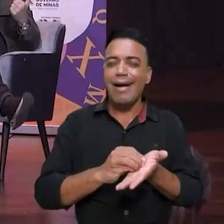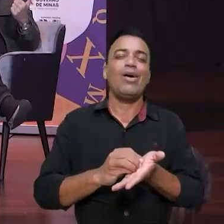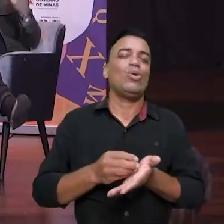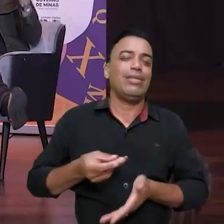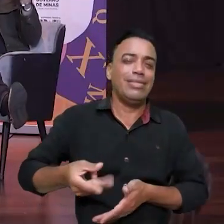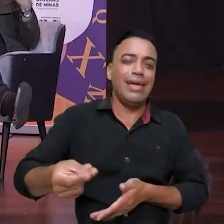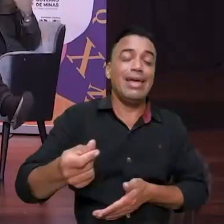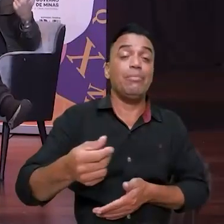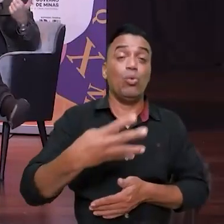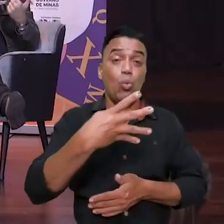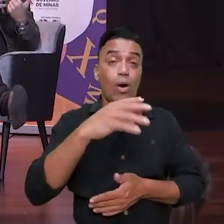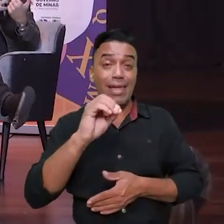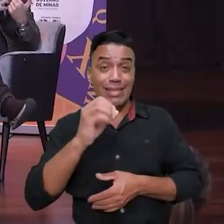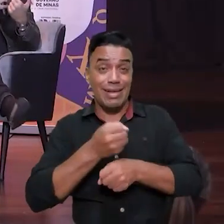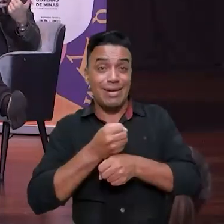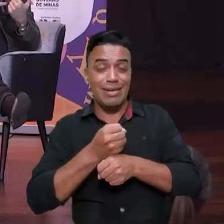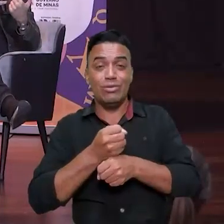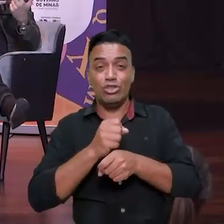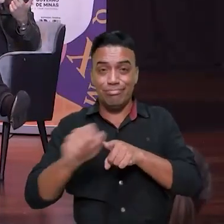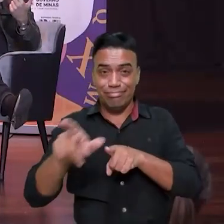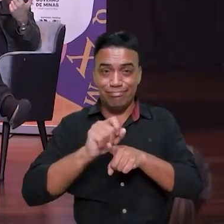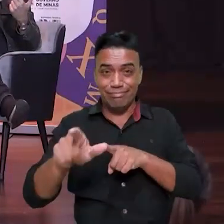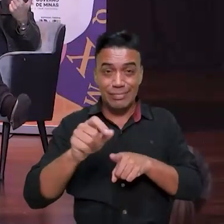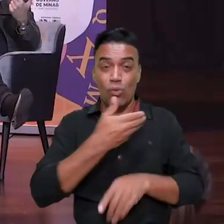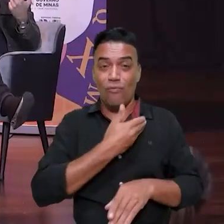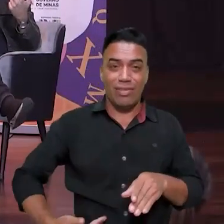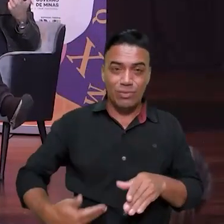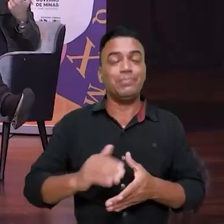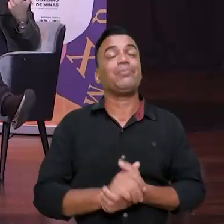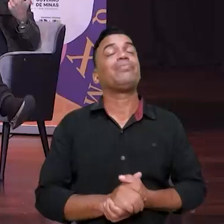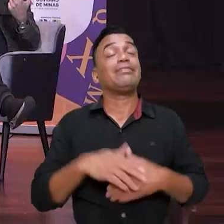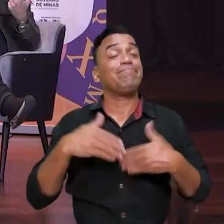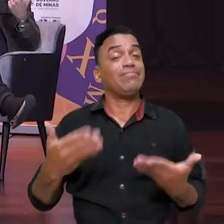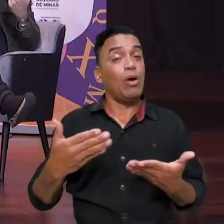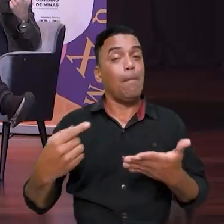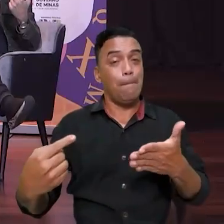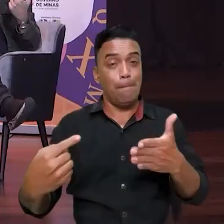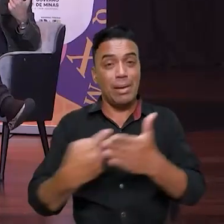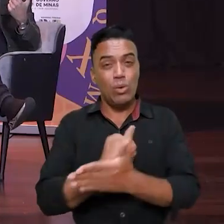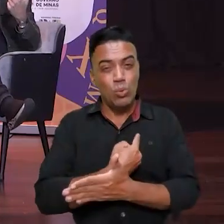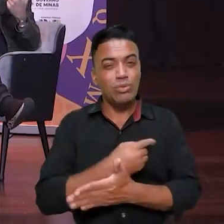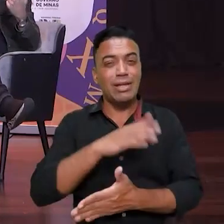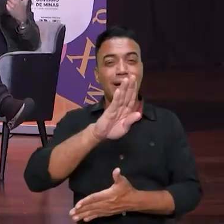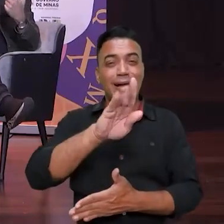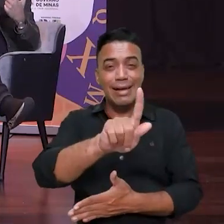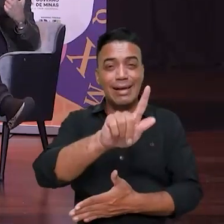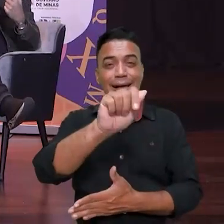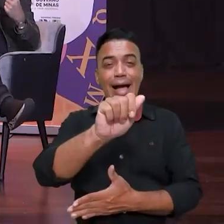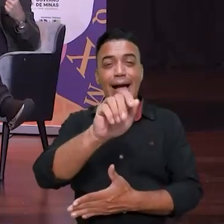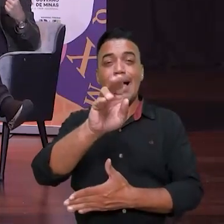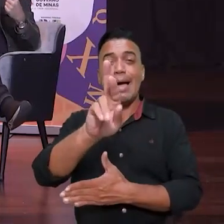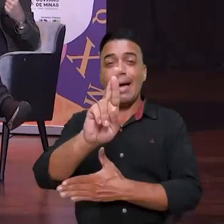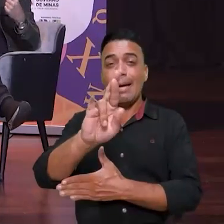aposentar. Eu tenho 40 anos de contribuição. Então, assim, essa pergunta, Gabriela, é uma questão